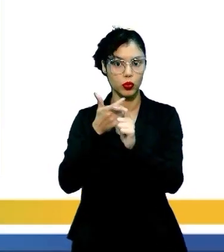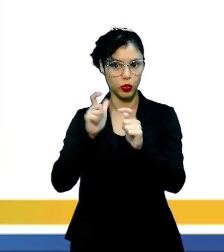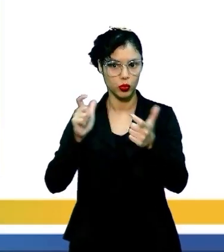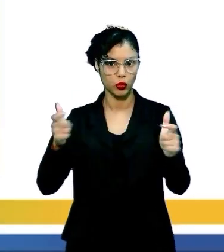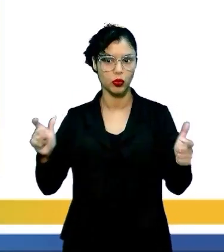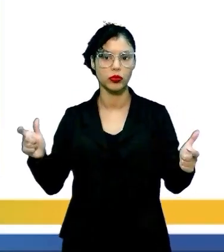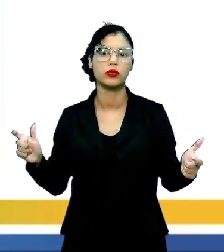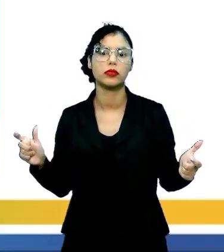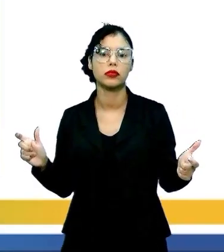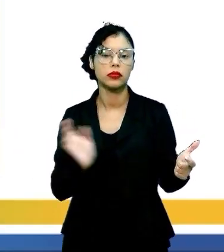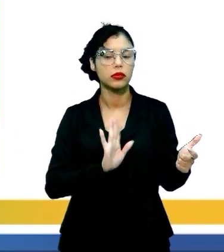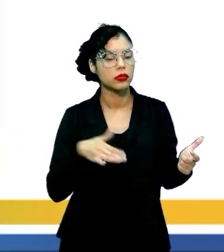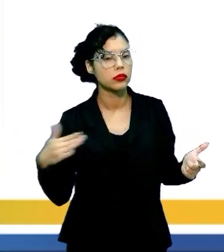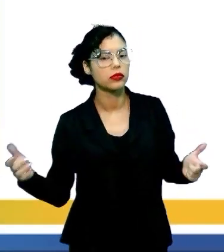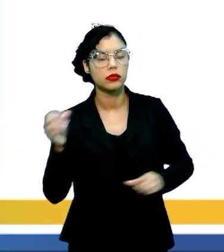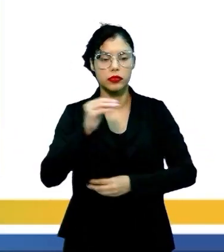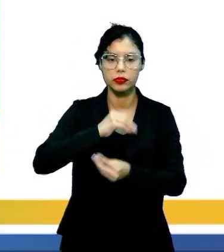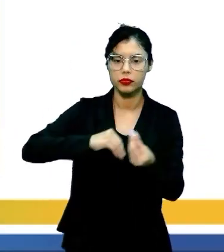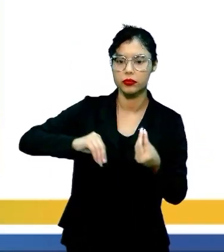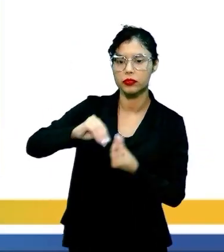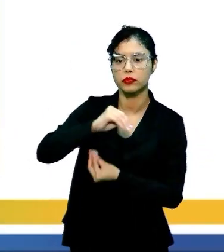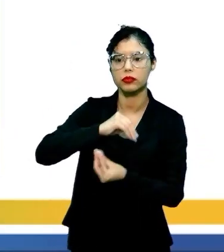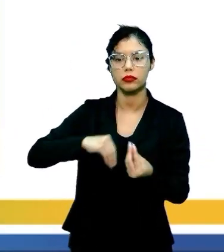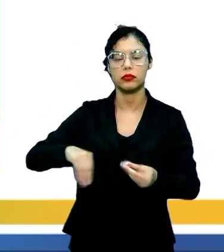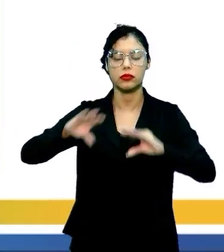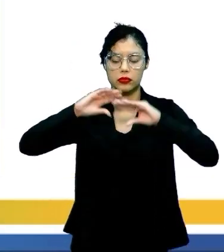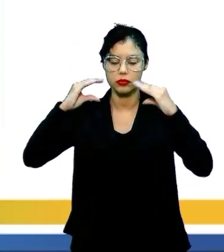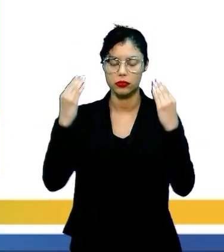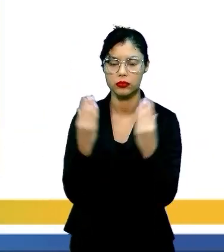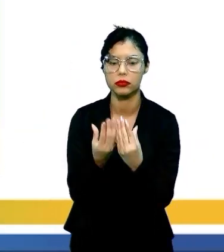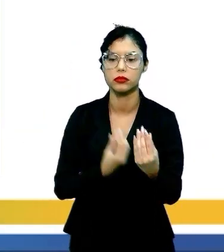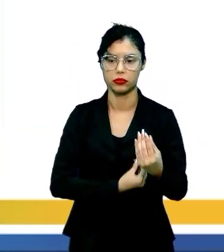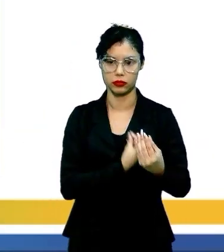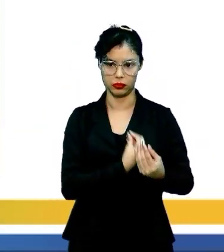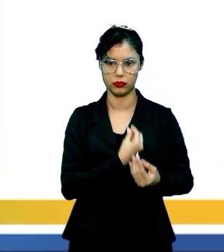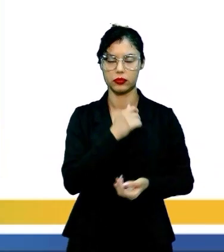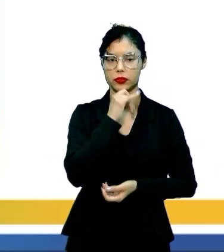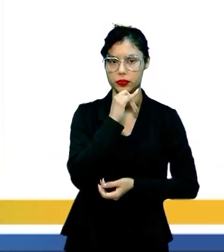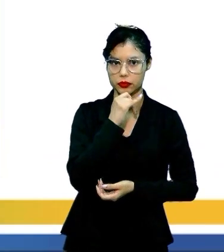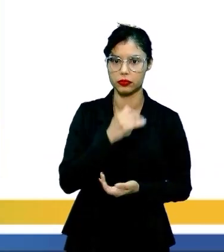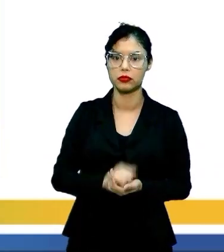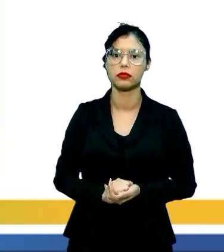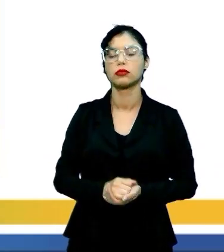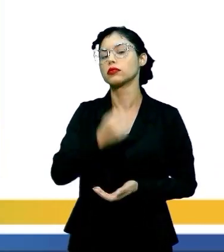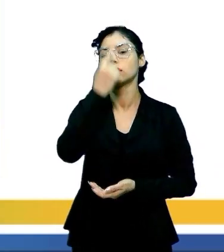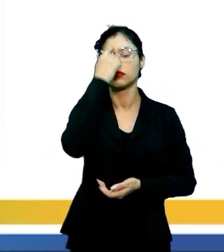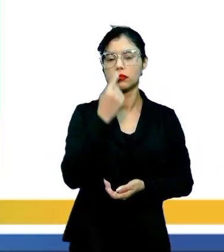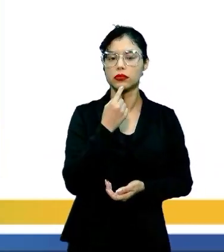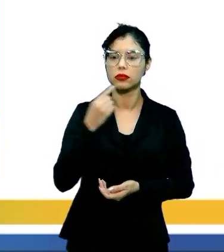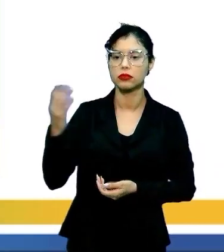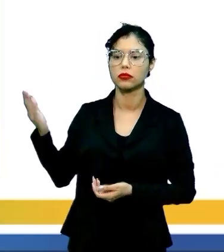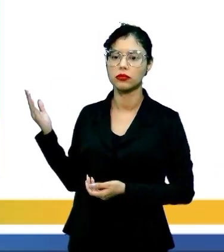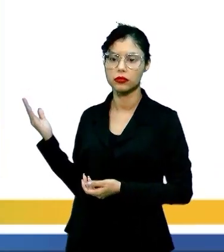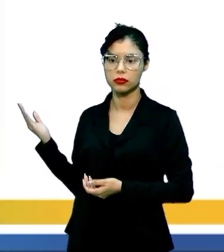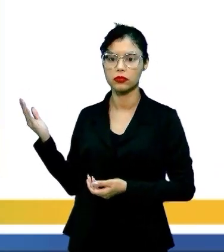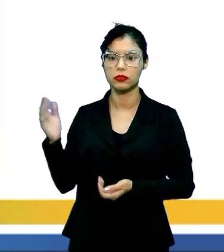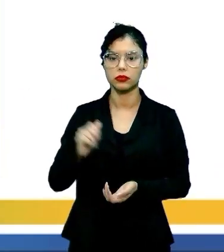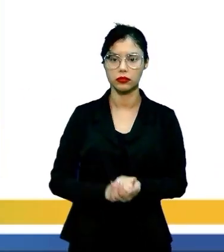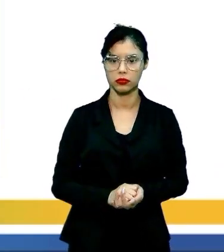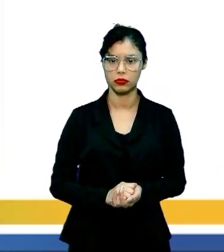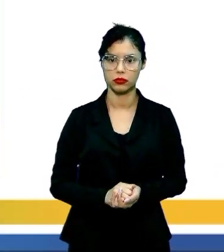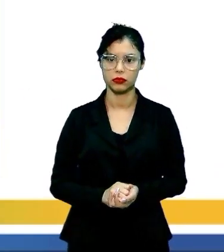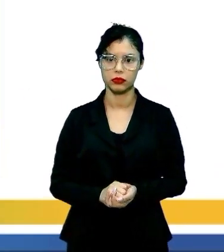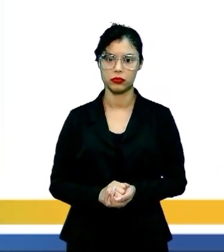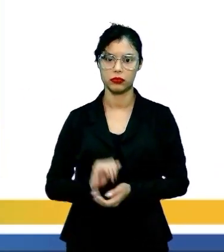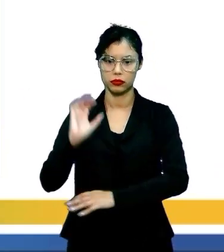ciclo da água é quando há o envolvimento de seres vivos. No desenho que nós temos aí, a gente está vendo aí